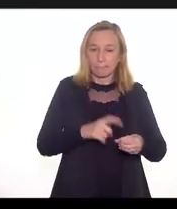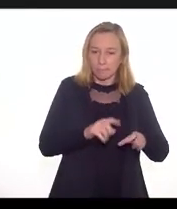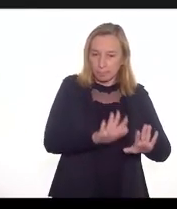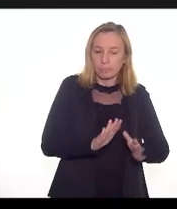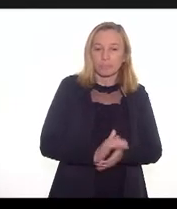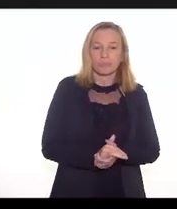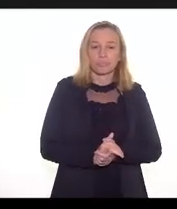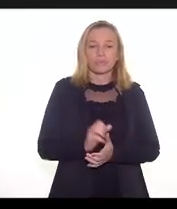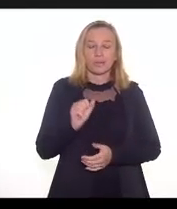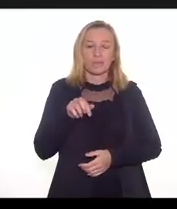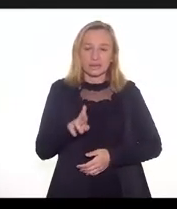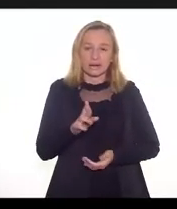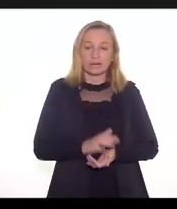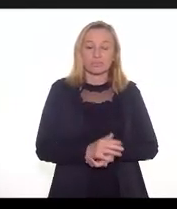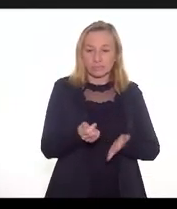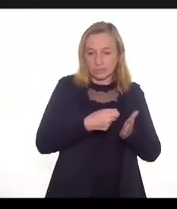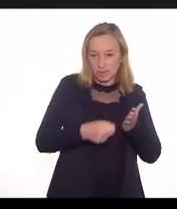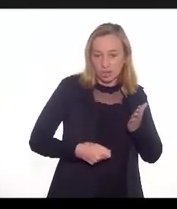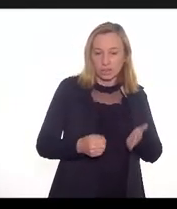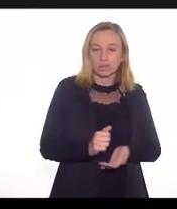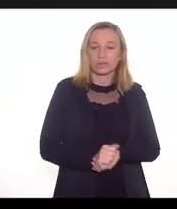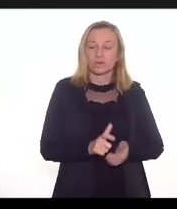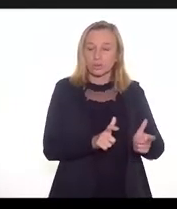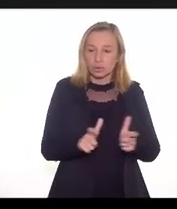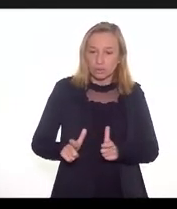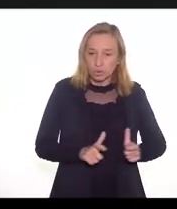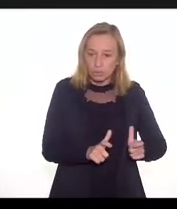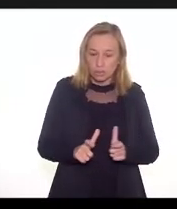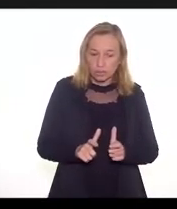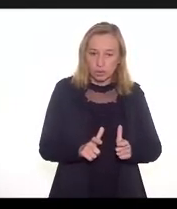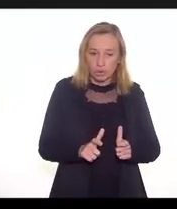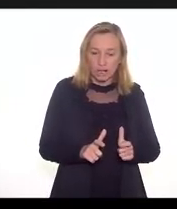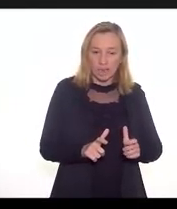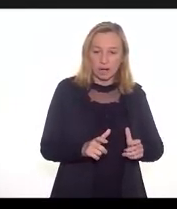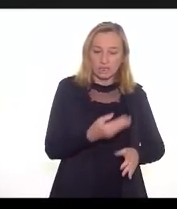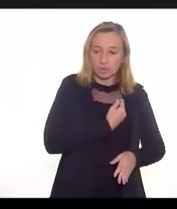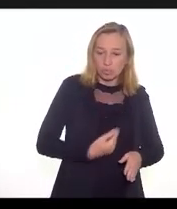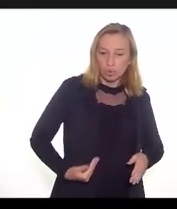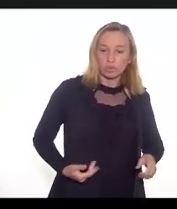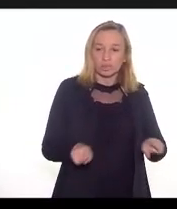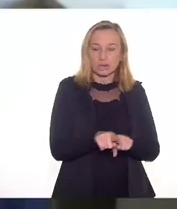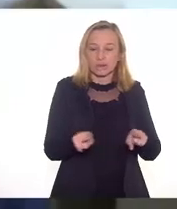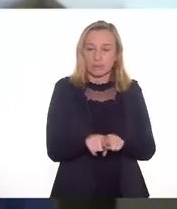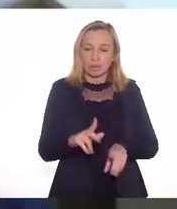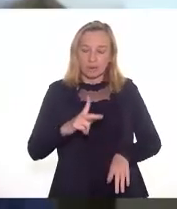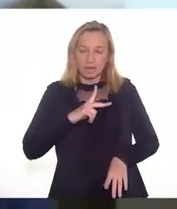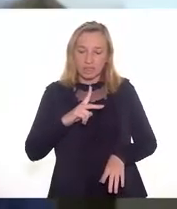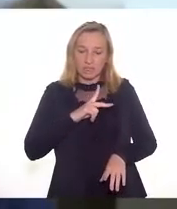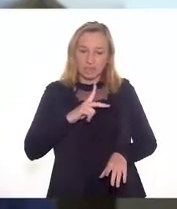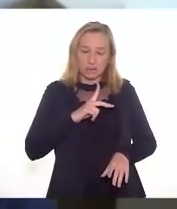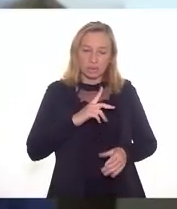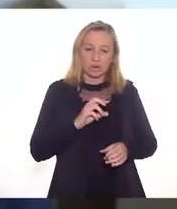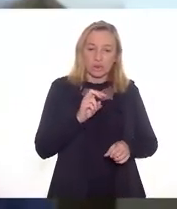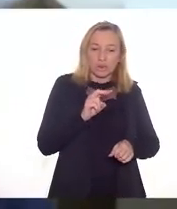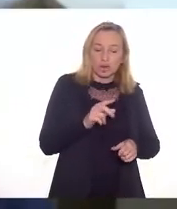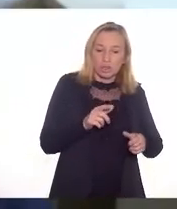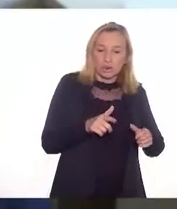Bacelar. Está escrito assim: os estabelecimentos públicos e privados de guarda de